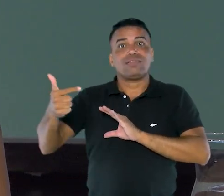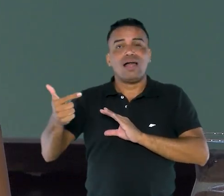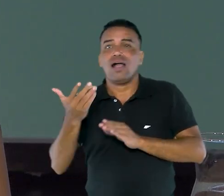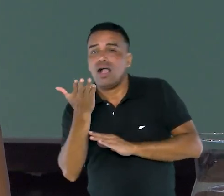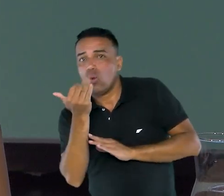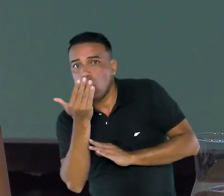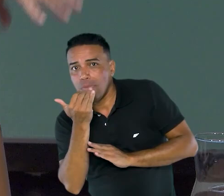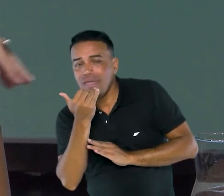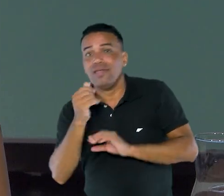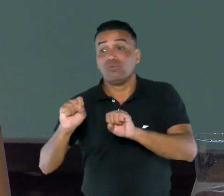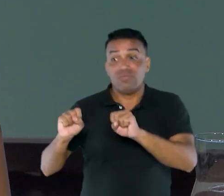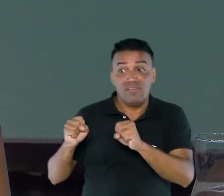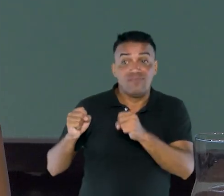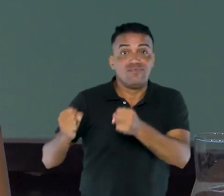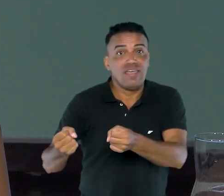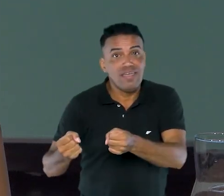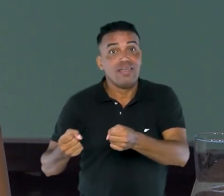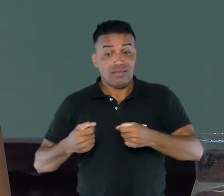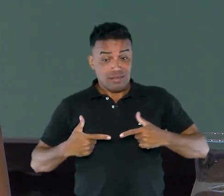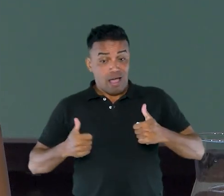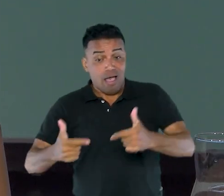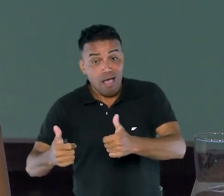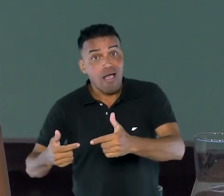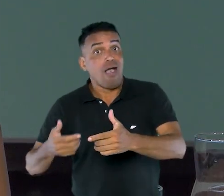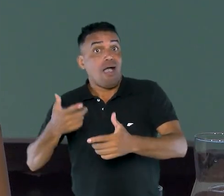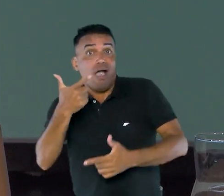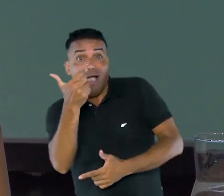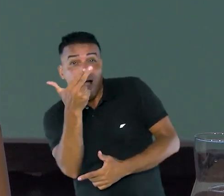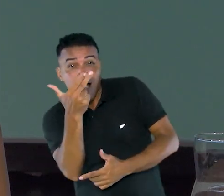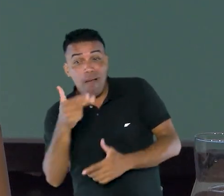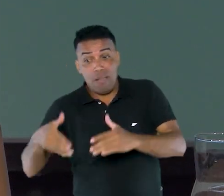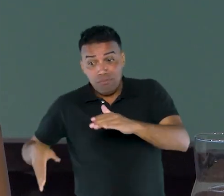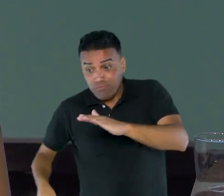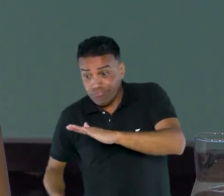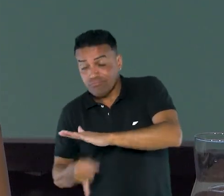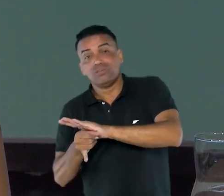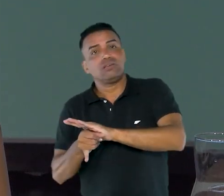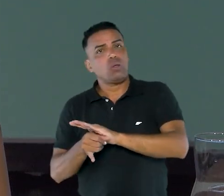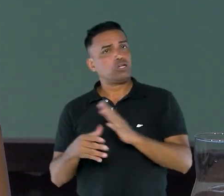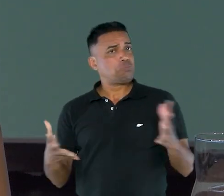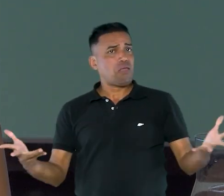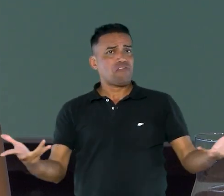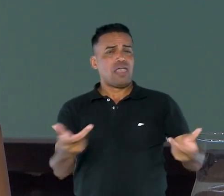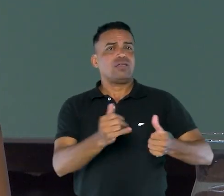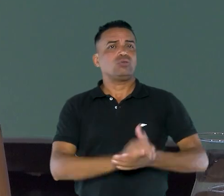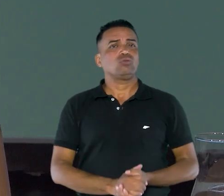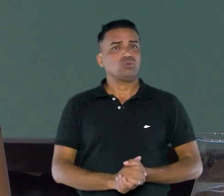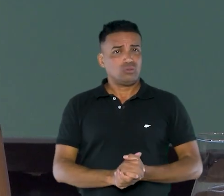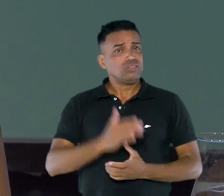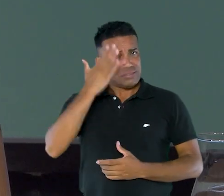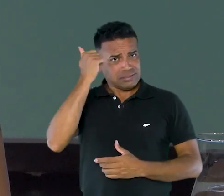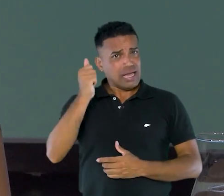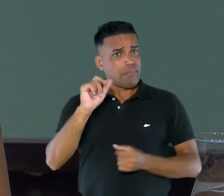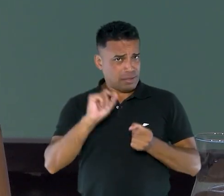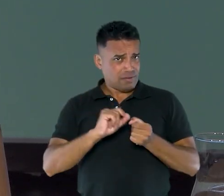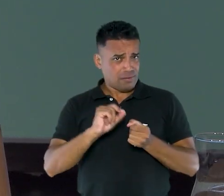comidas, defesas, armas e tudo. Eu acho sensacional. Sabe por